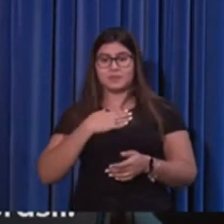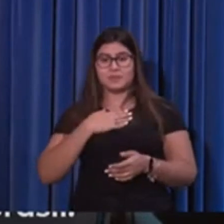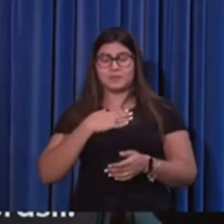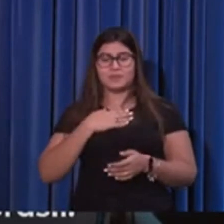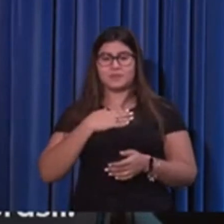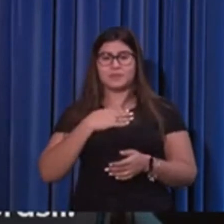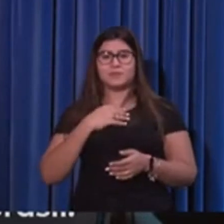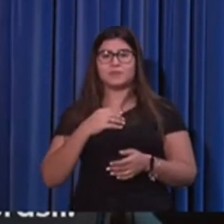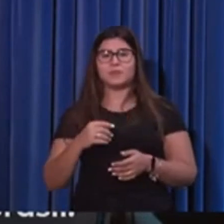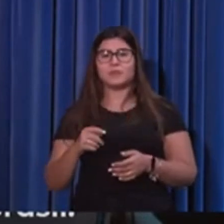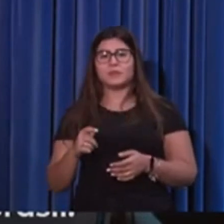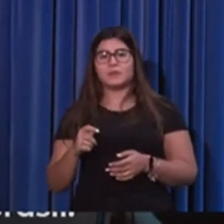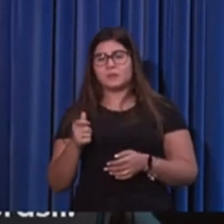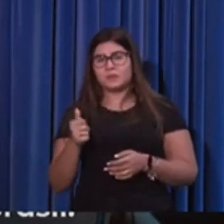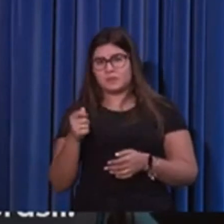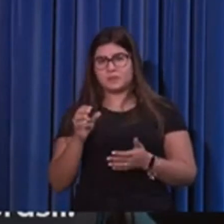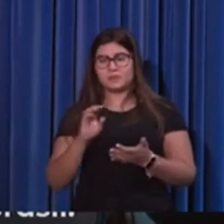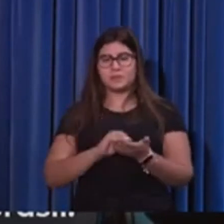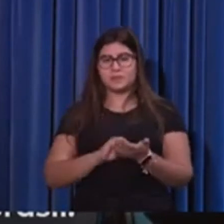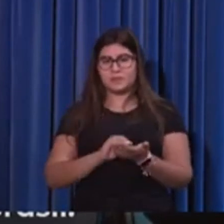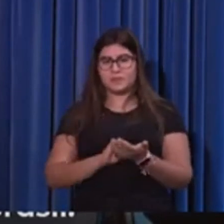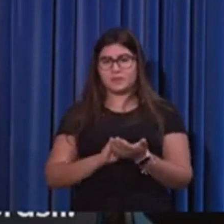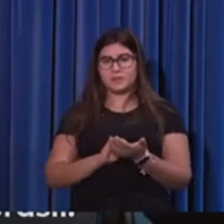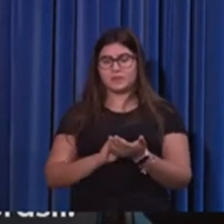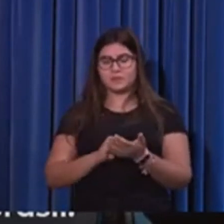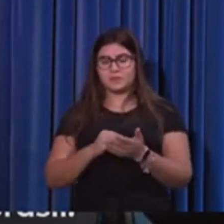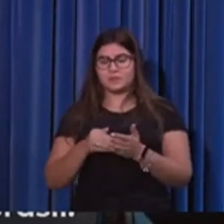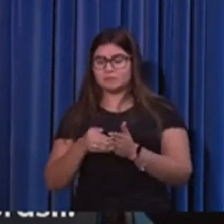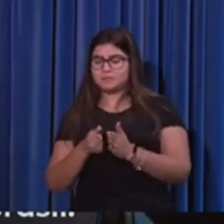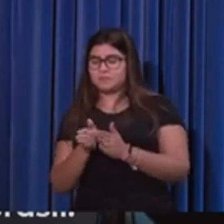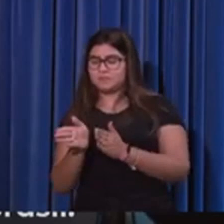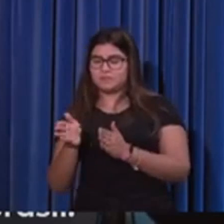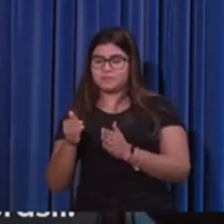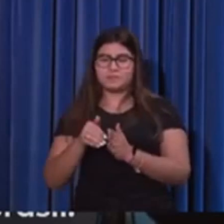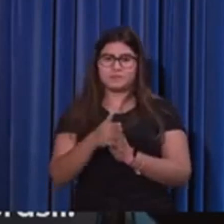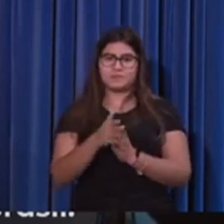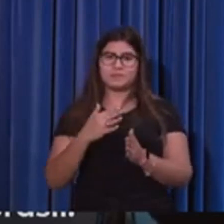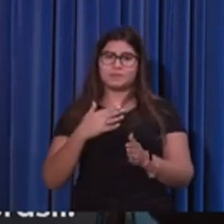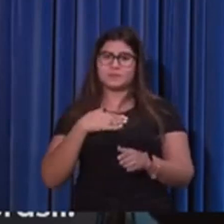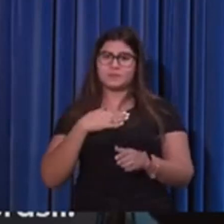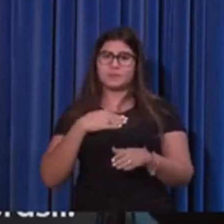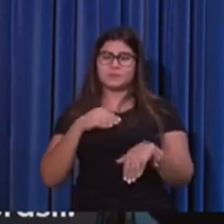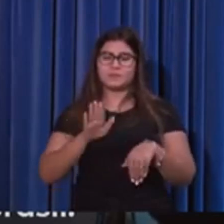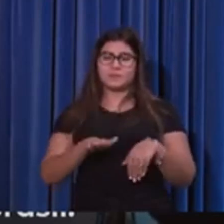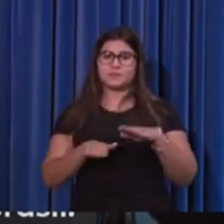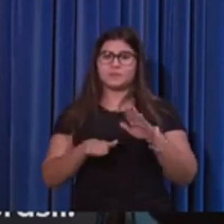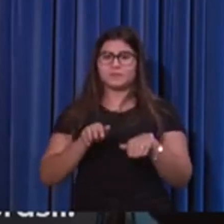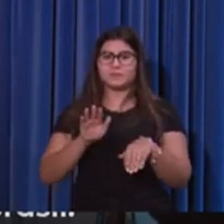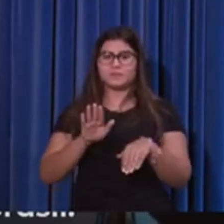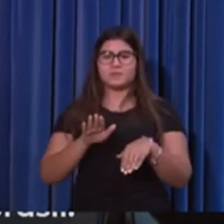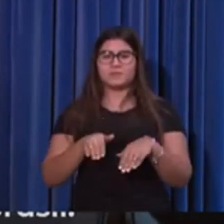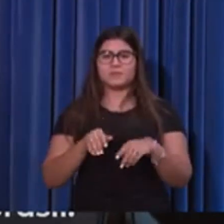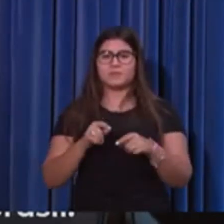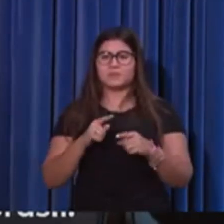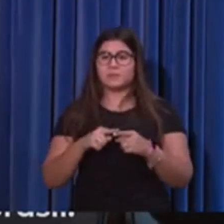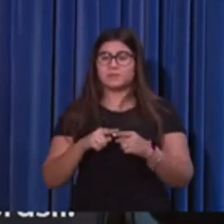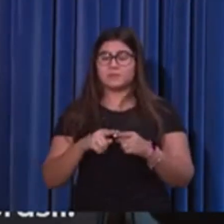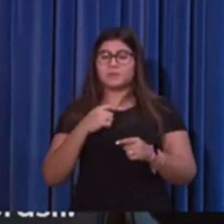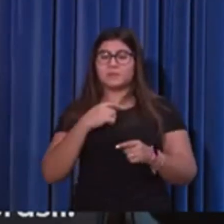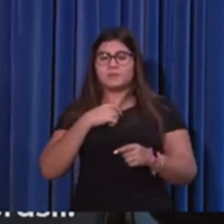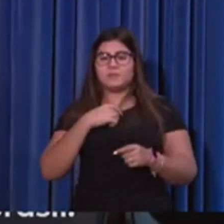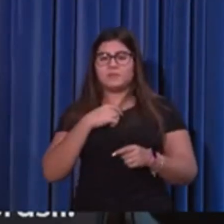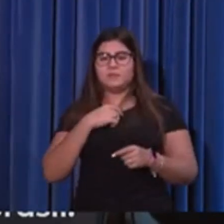pés. Pouco faltou para que se desviassem os meus passos, pois eu invejava os arrogantes ao